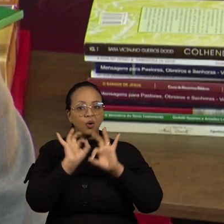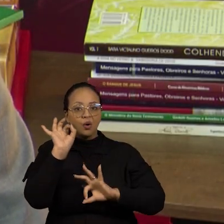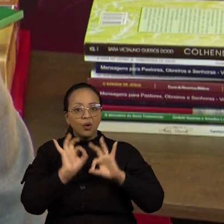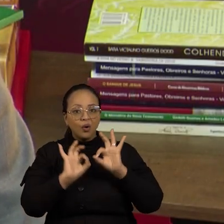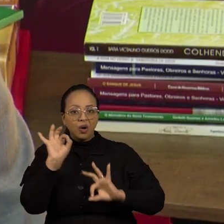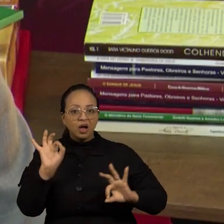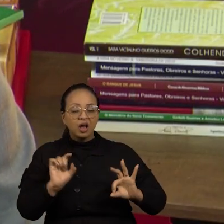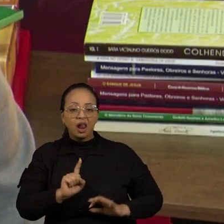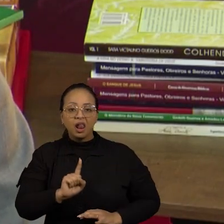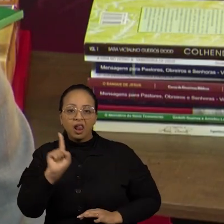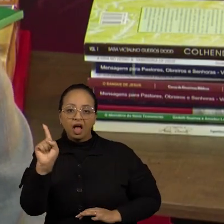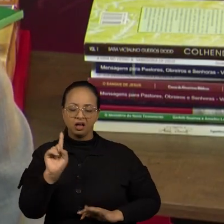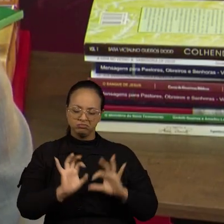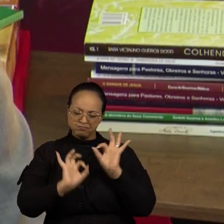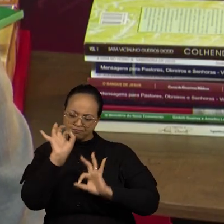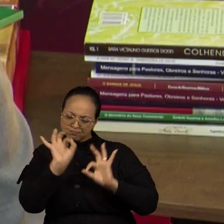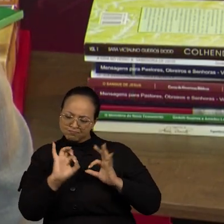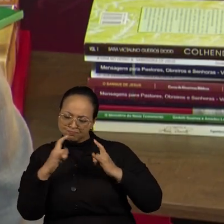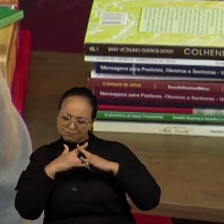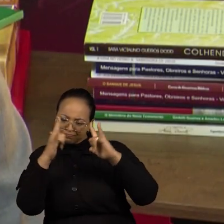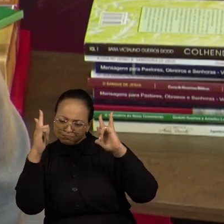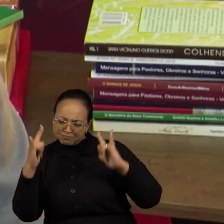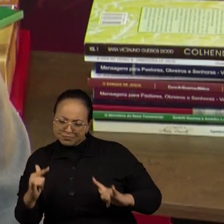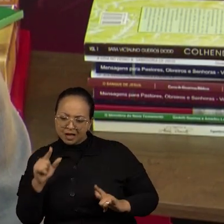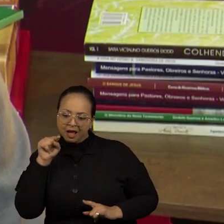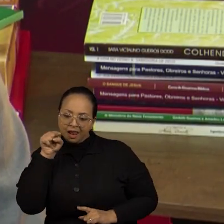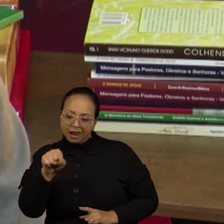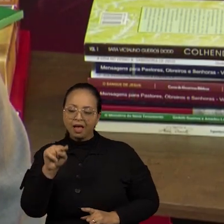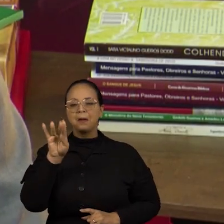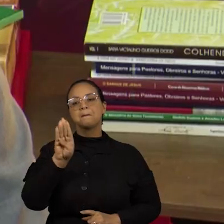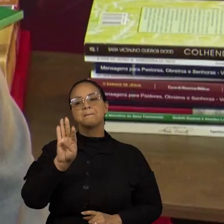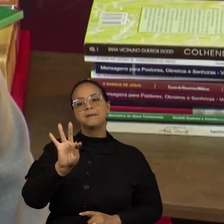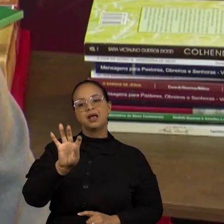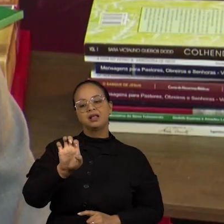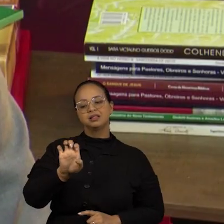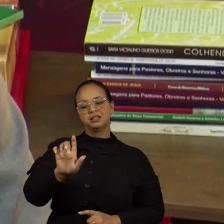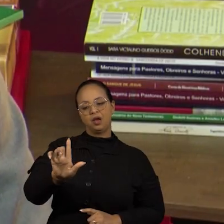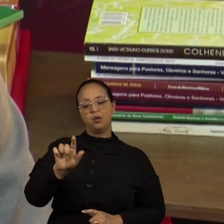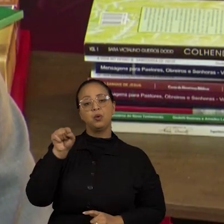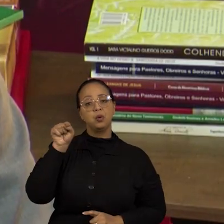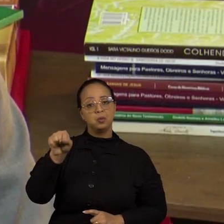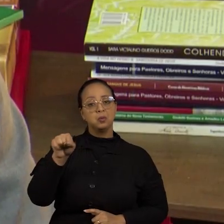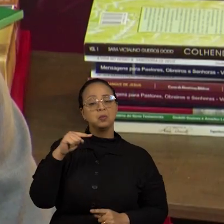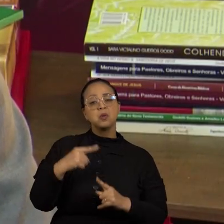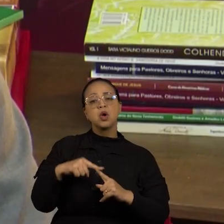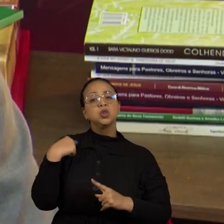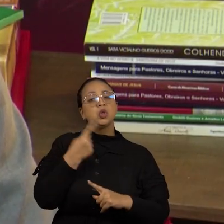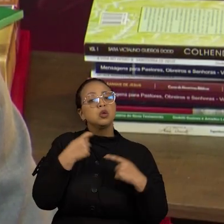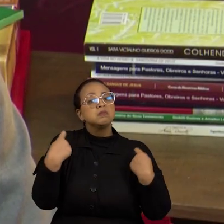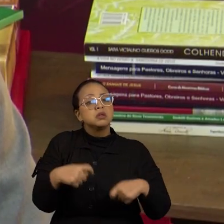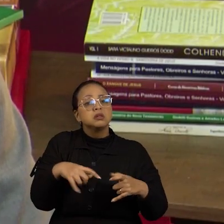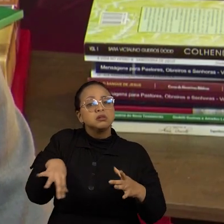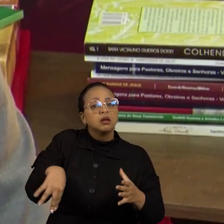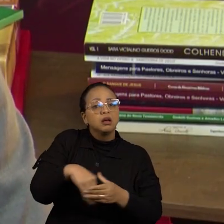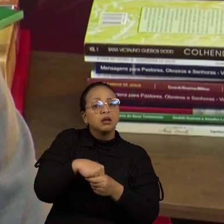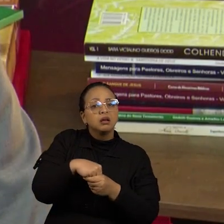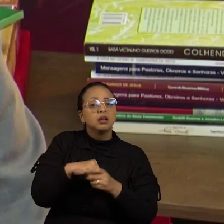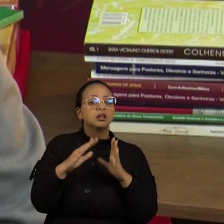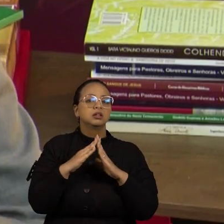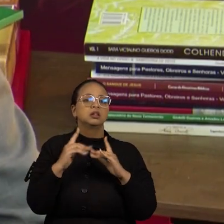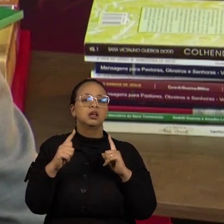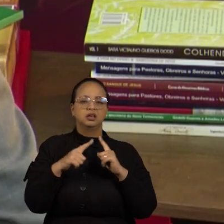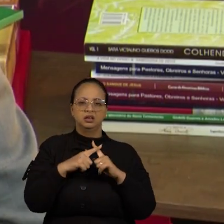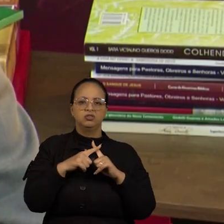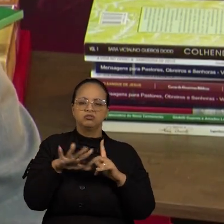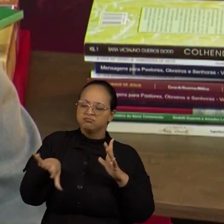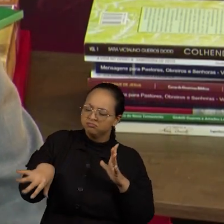em Betel. Ou seja, o nosso lugar é no corpo. Sim. Porque no corpo, igreja como o corpo de Cristo,